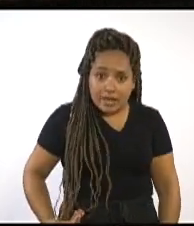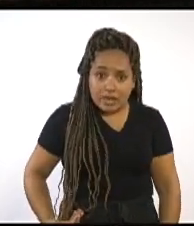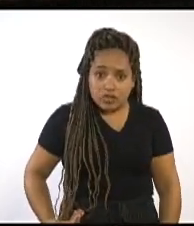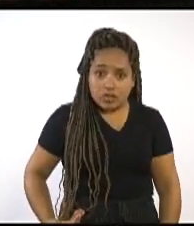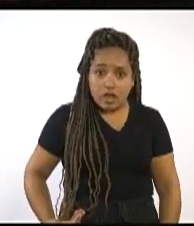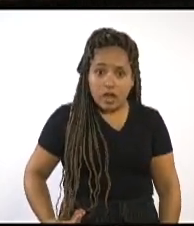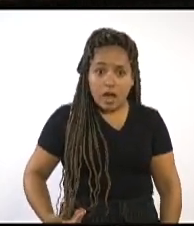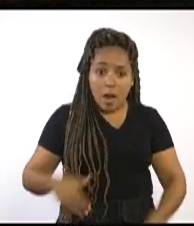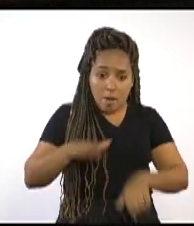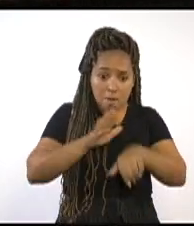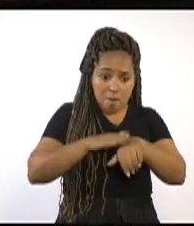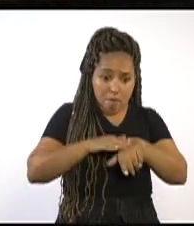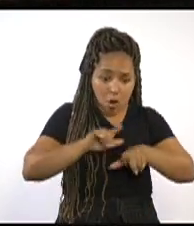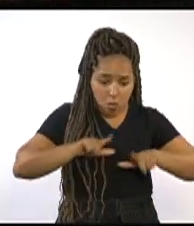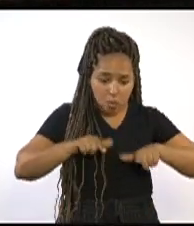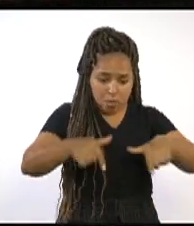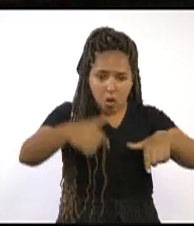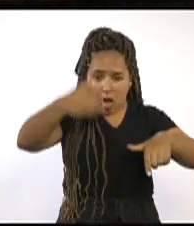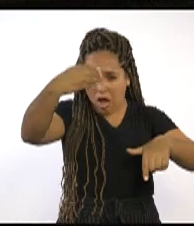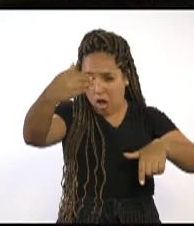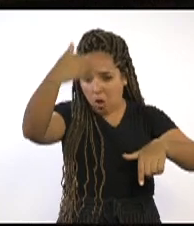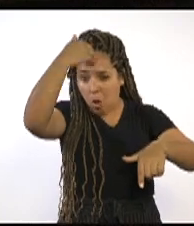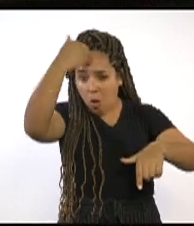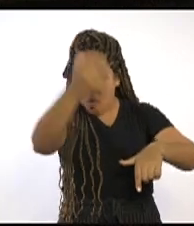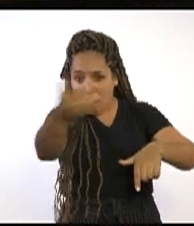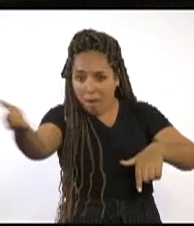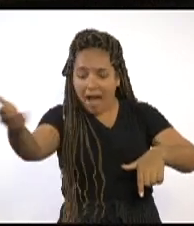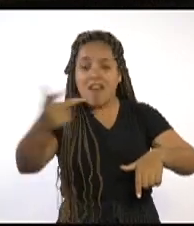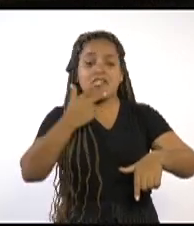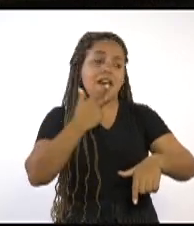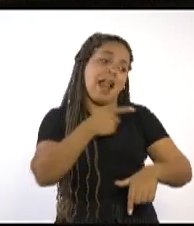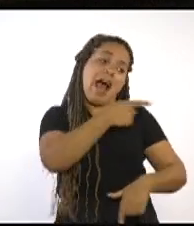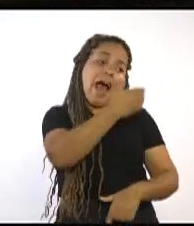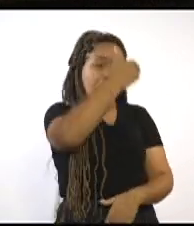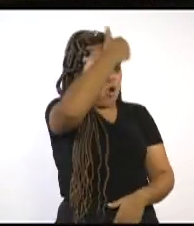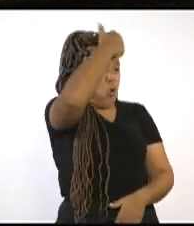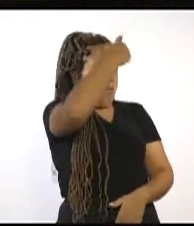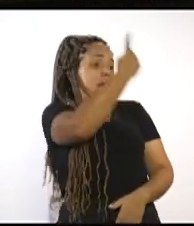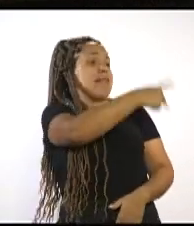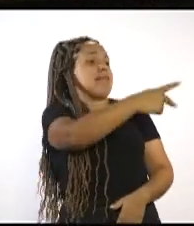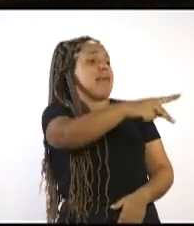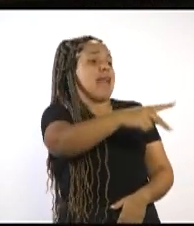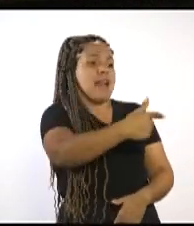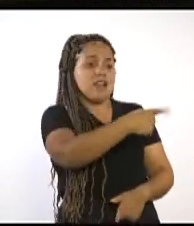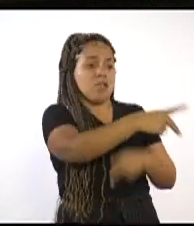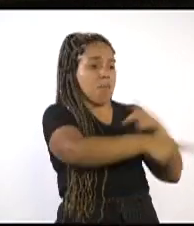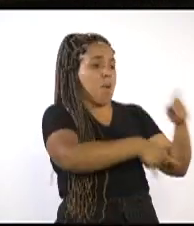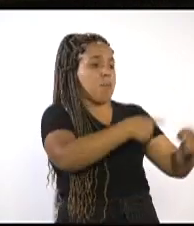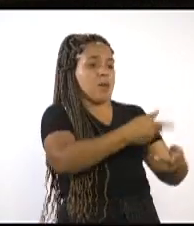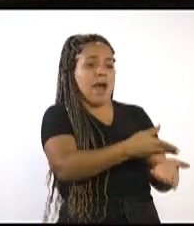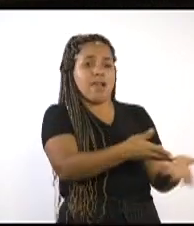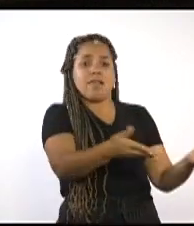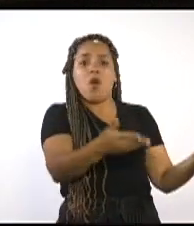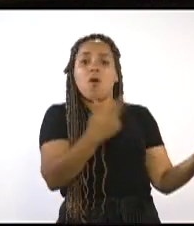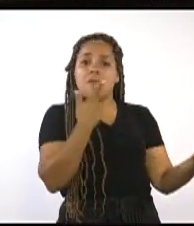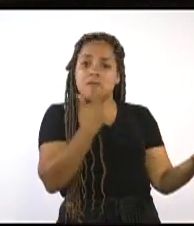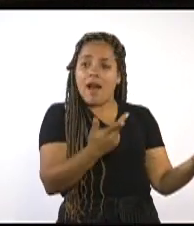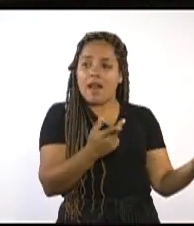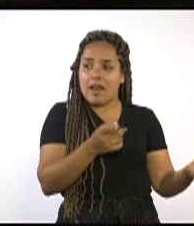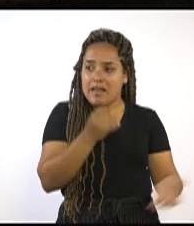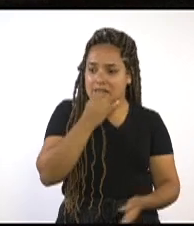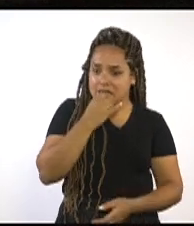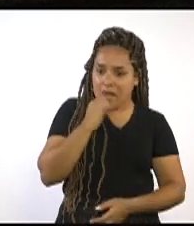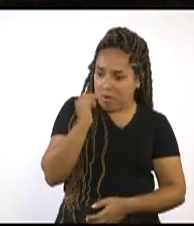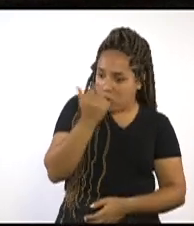quem culpar, culpam a própria população, como eles, governantes,